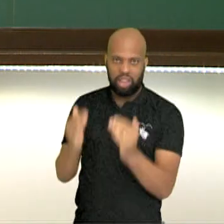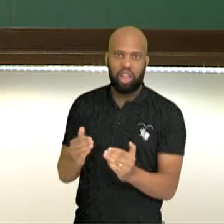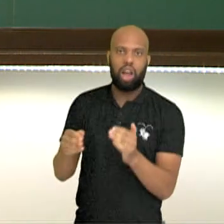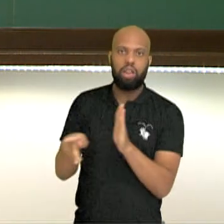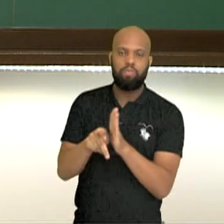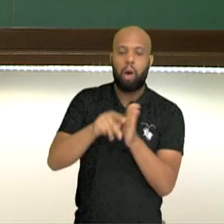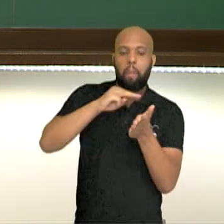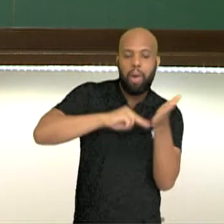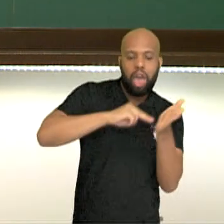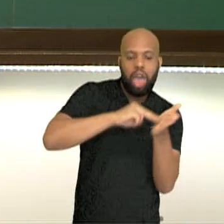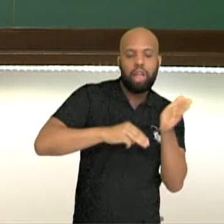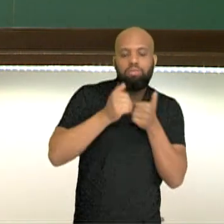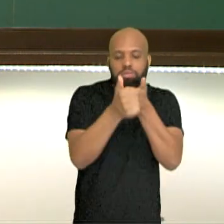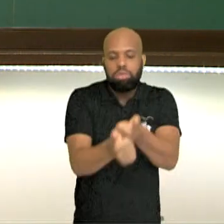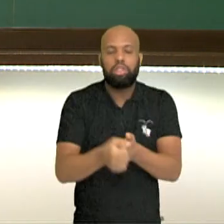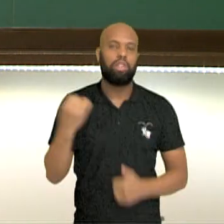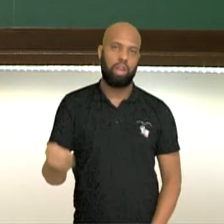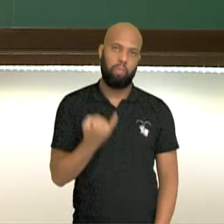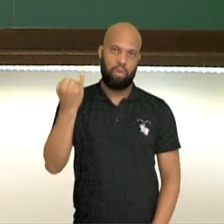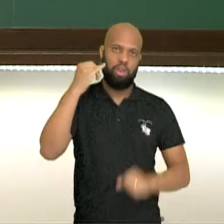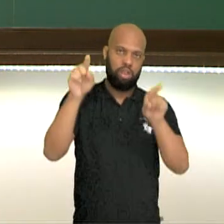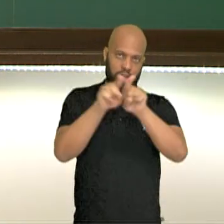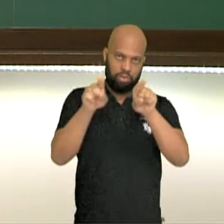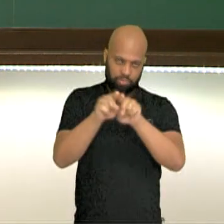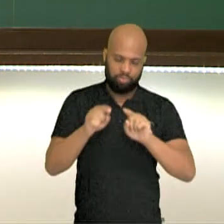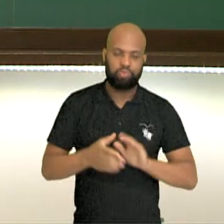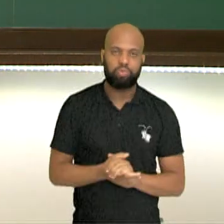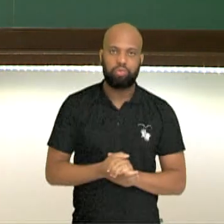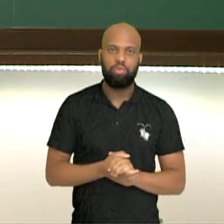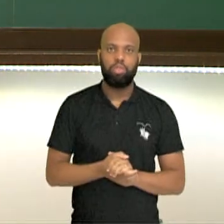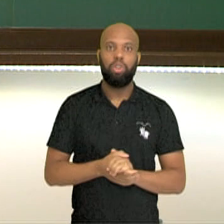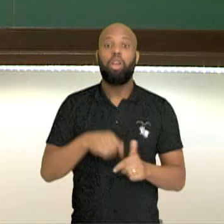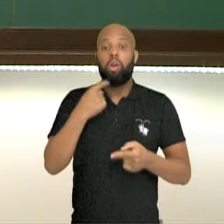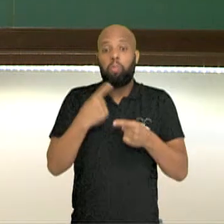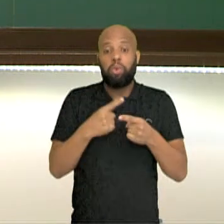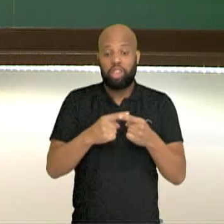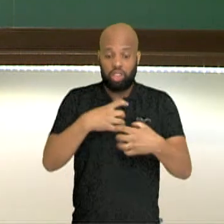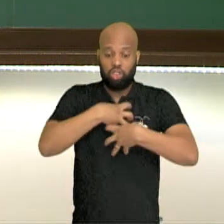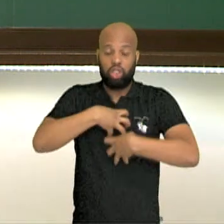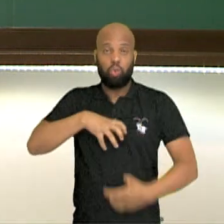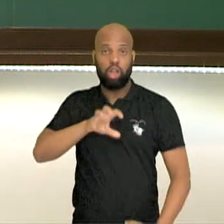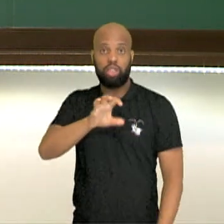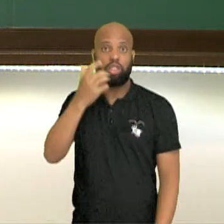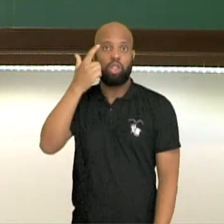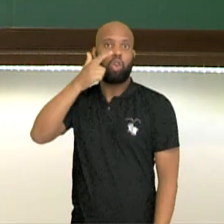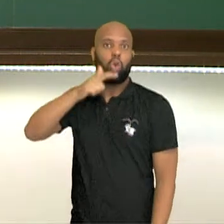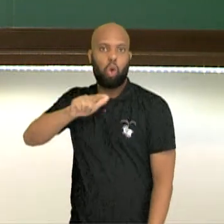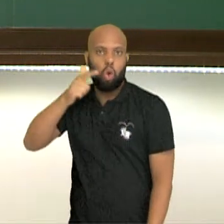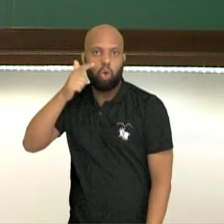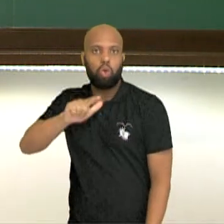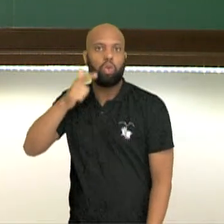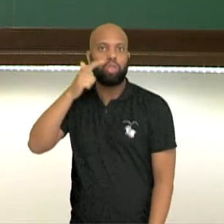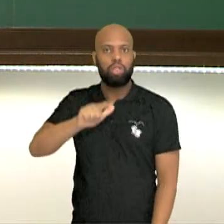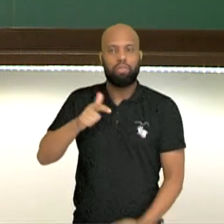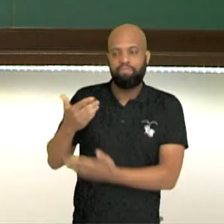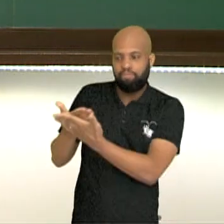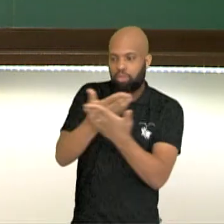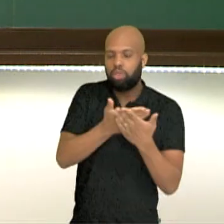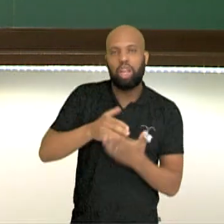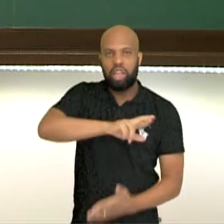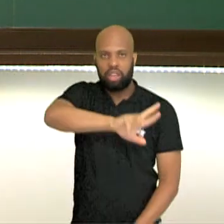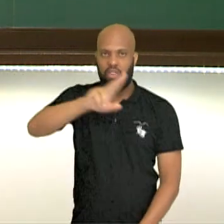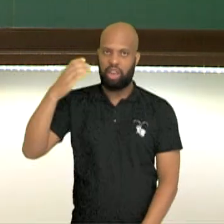metodológica, né? Essa contraposição que se faz, né? Essa agregação que se faz também em relação às diversas ciências. Tá